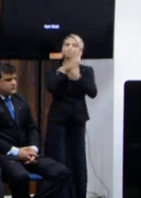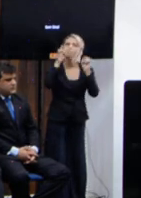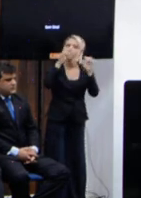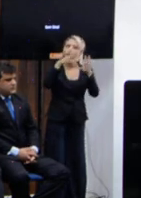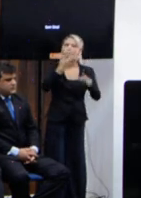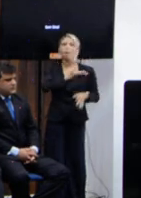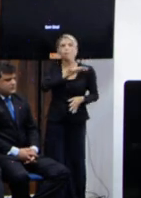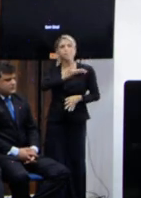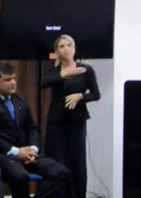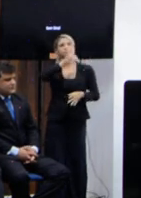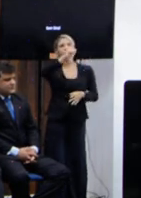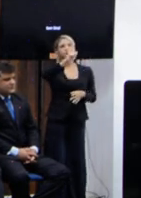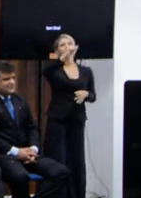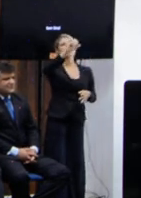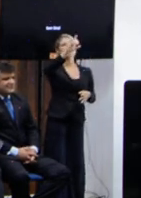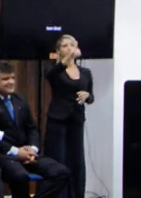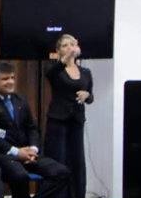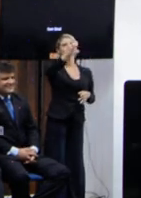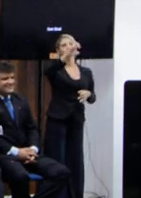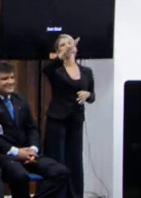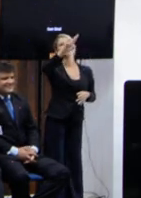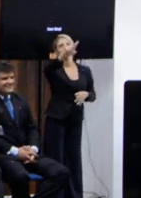Novaes.